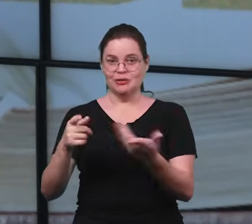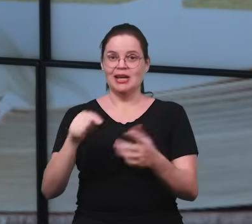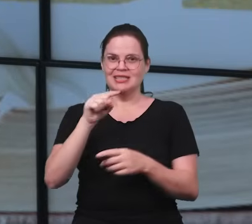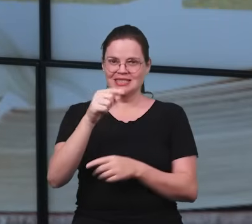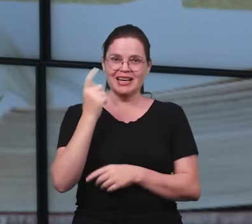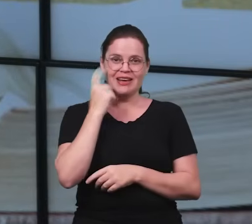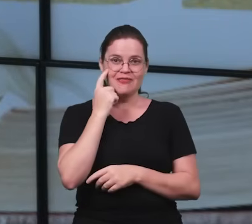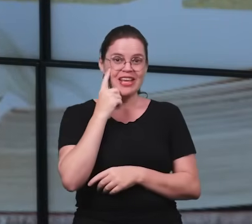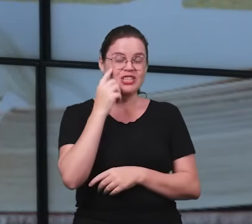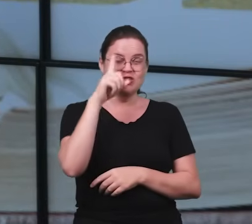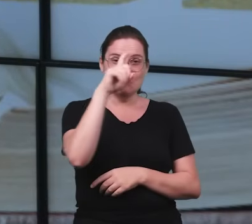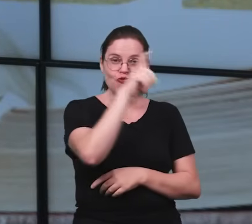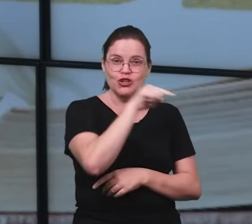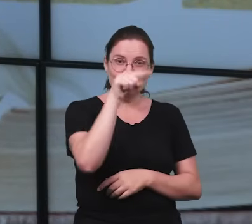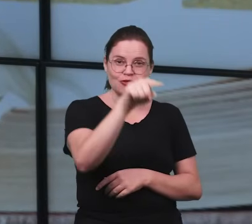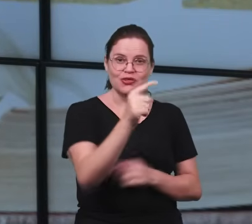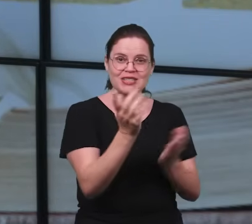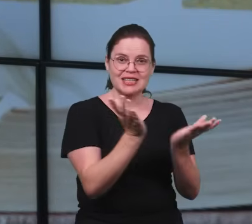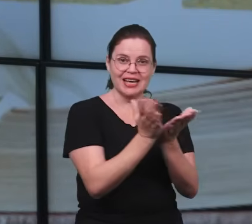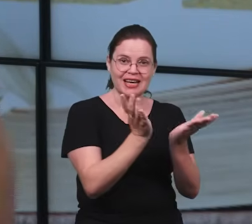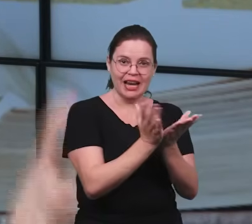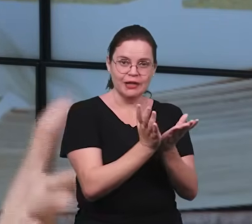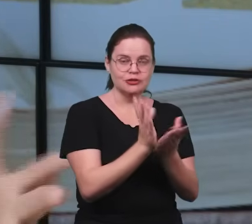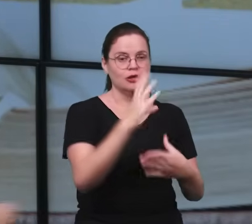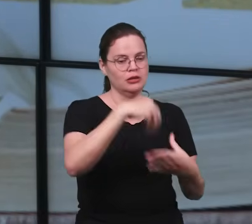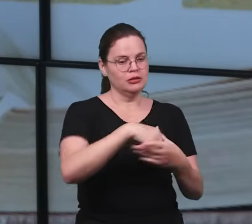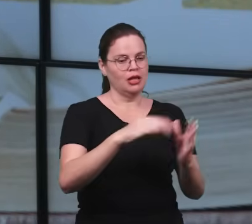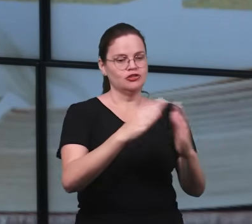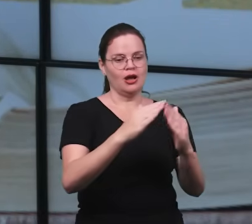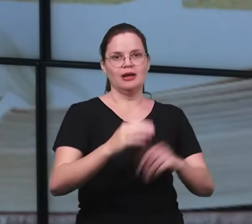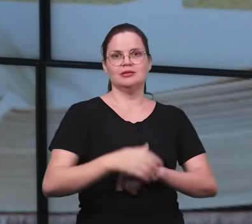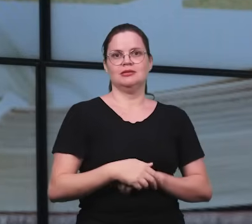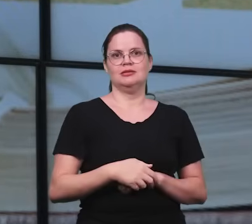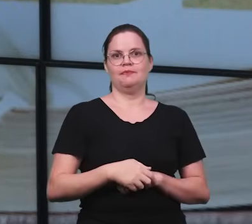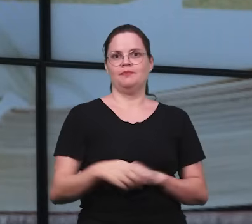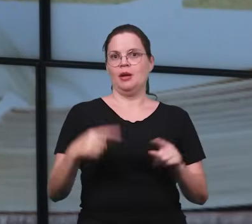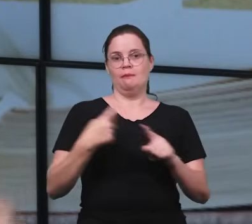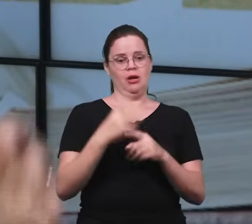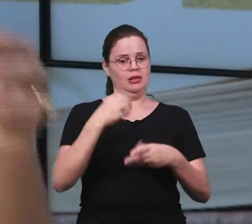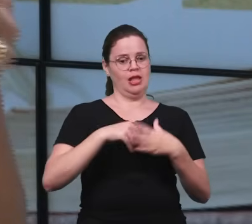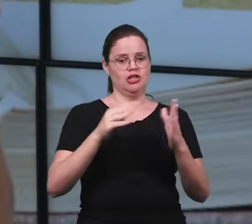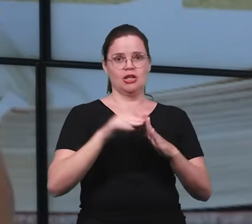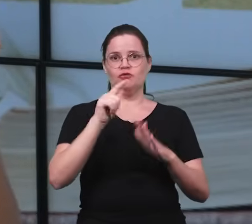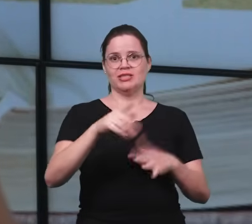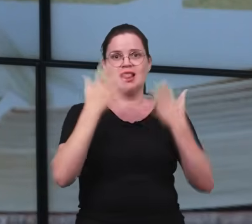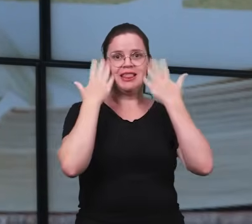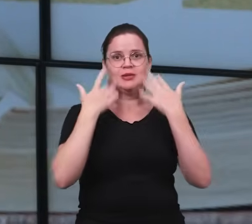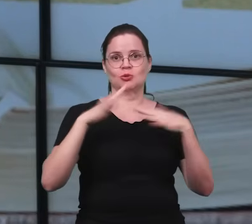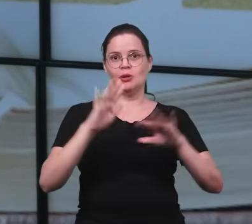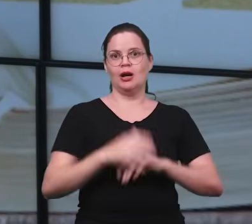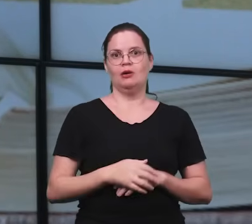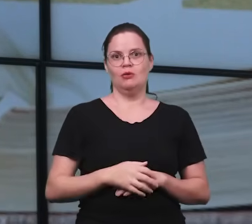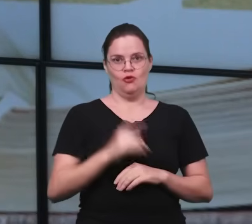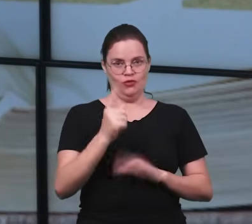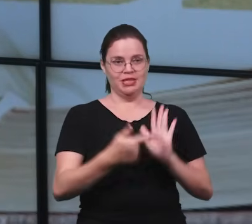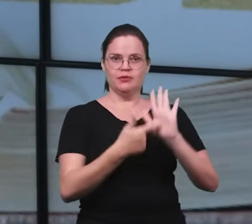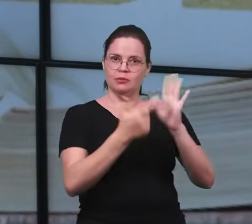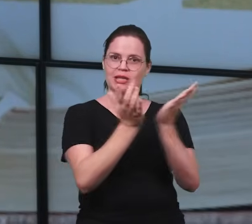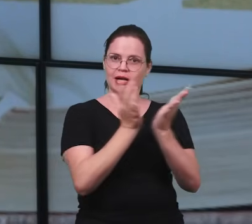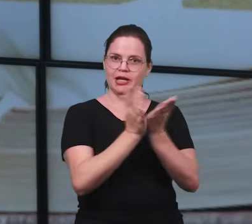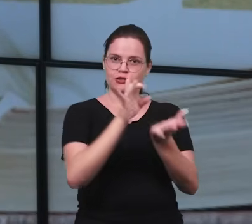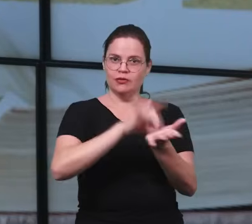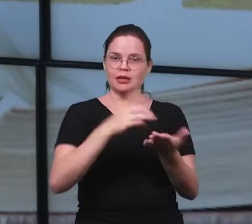ser crente, é em casa. Porque em casa você é você, né? Então, se ela se veste disso, essa